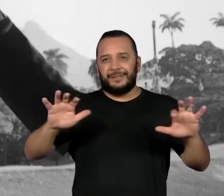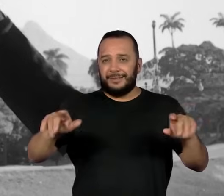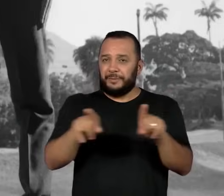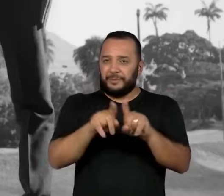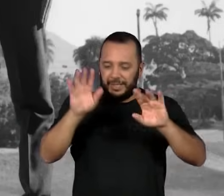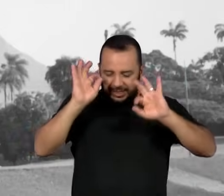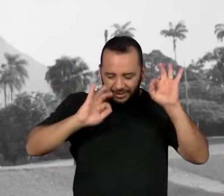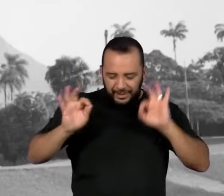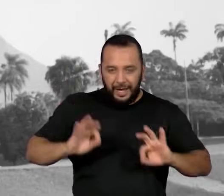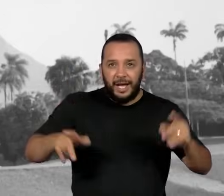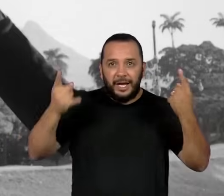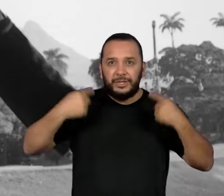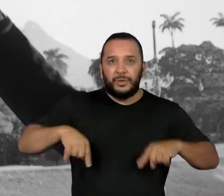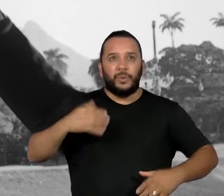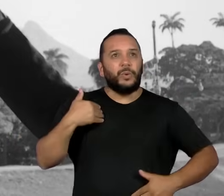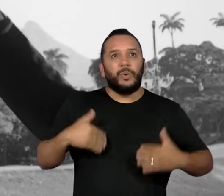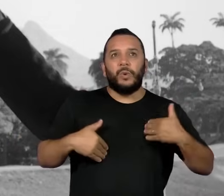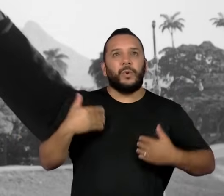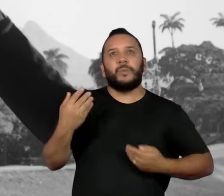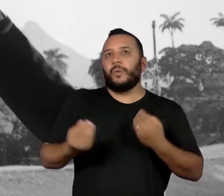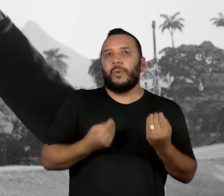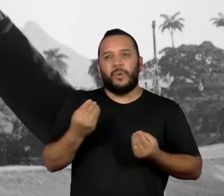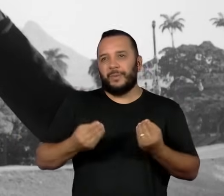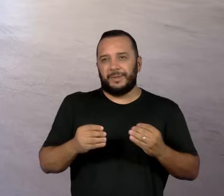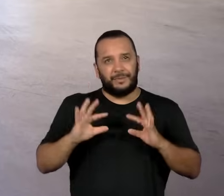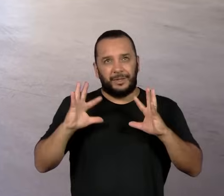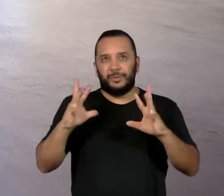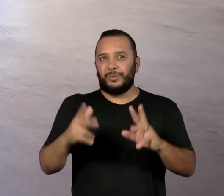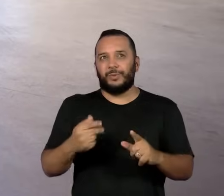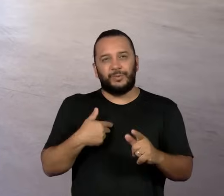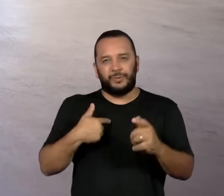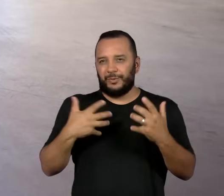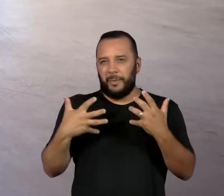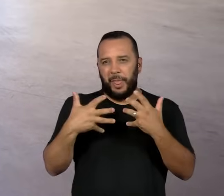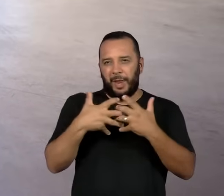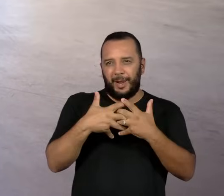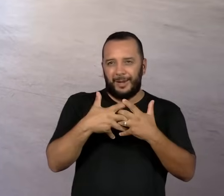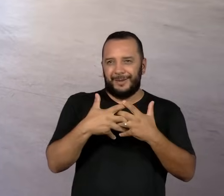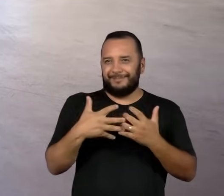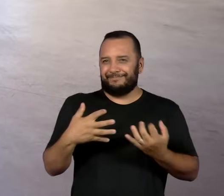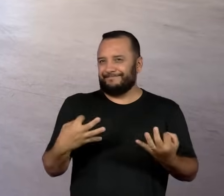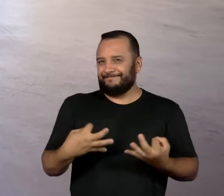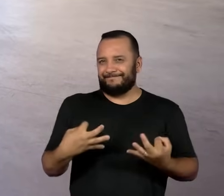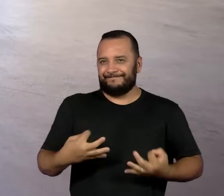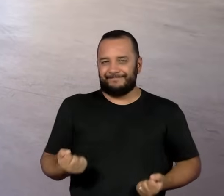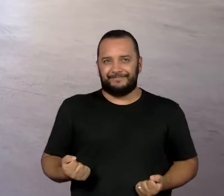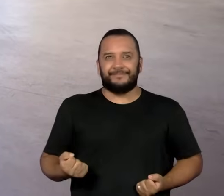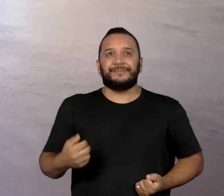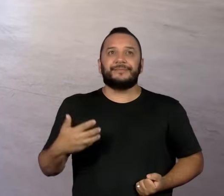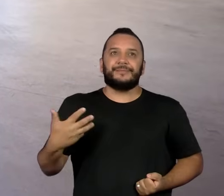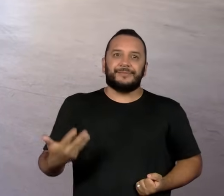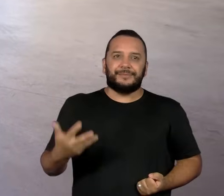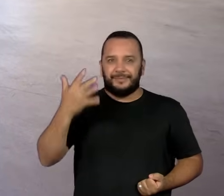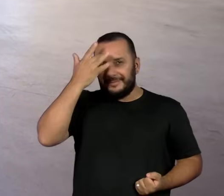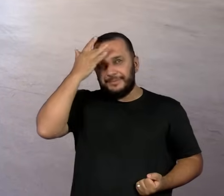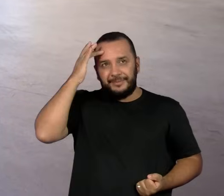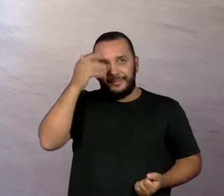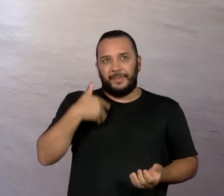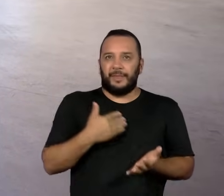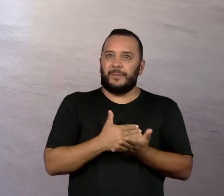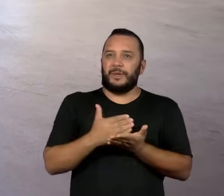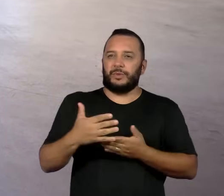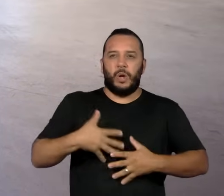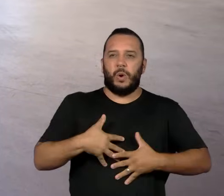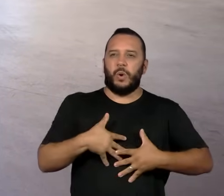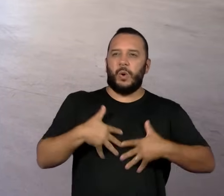estética. Então tá tudo imbricado, né? E acho que muita gente começou a se orgulhar